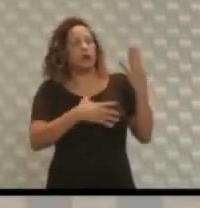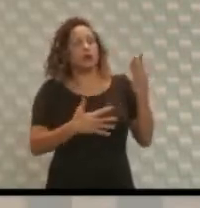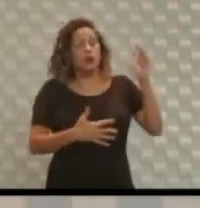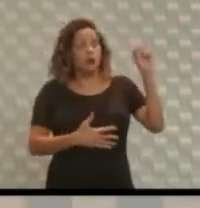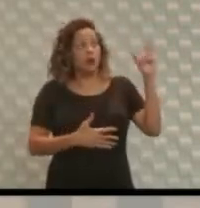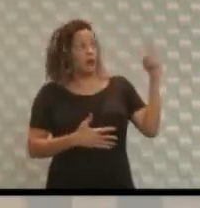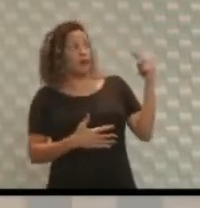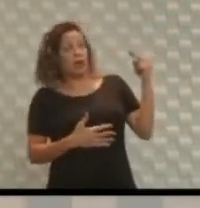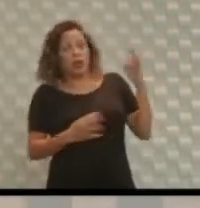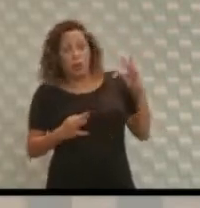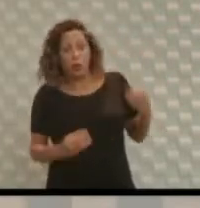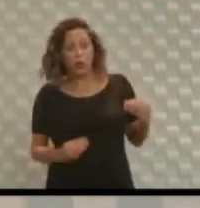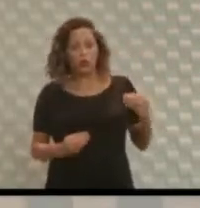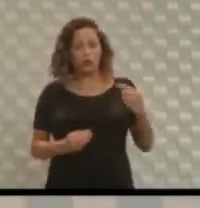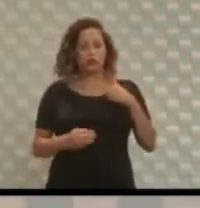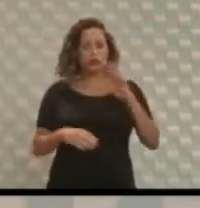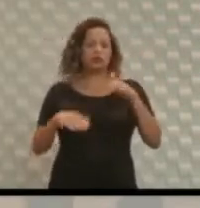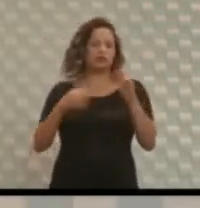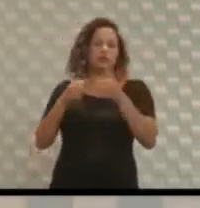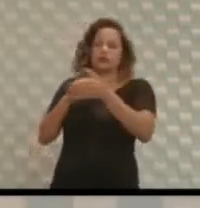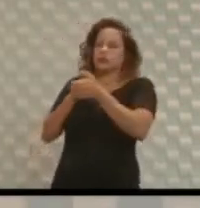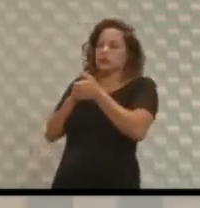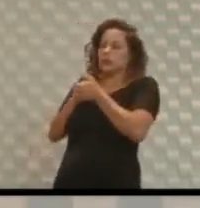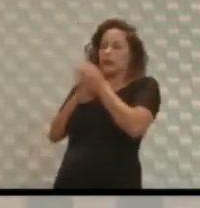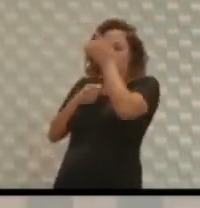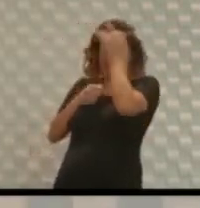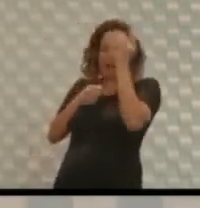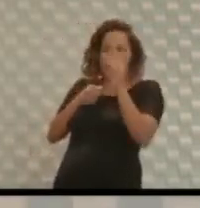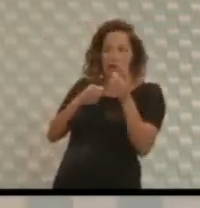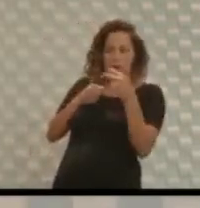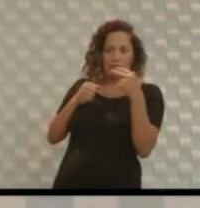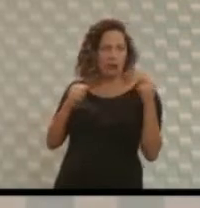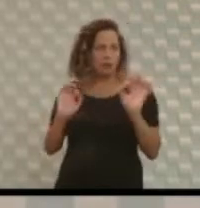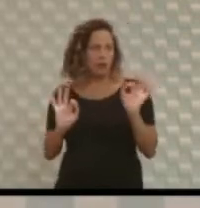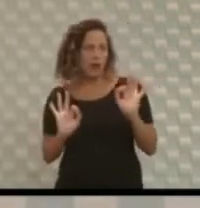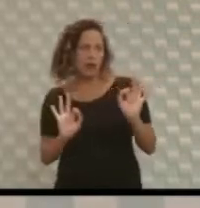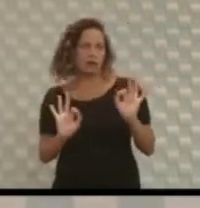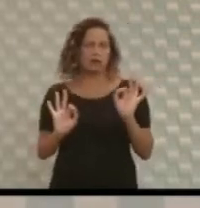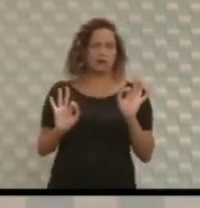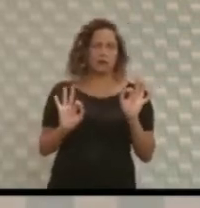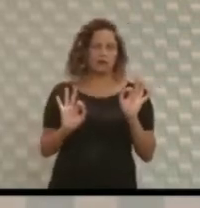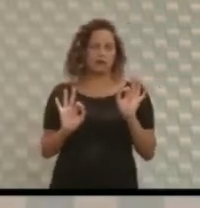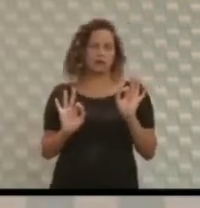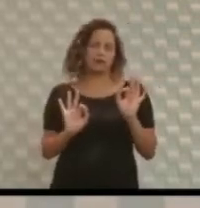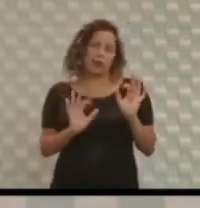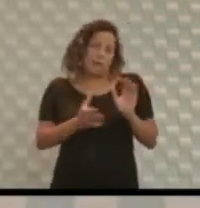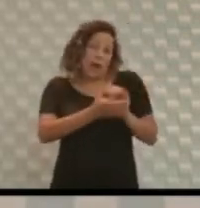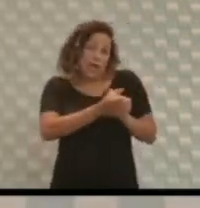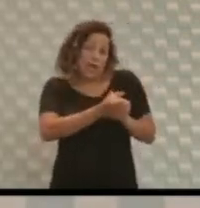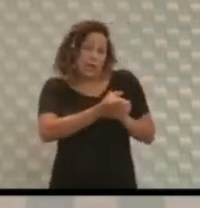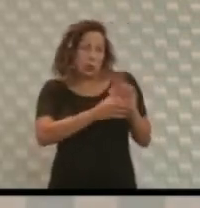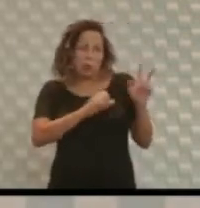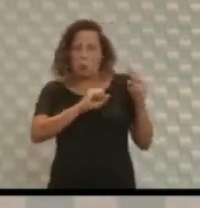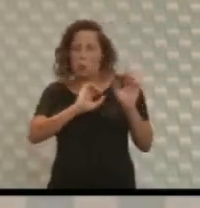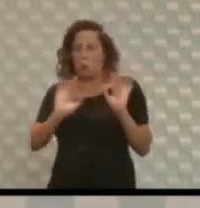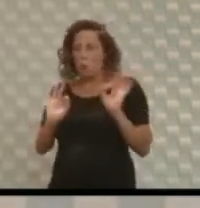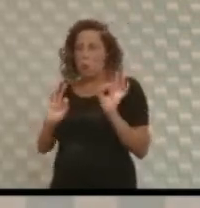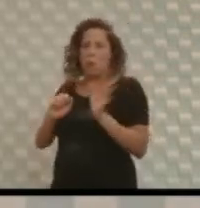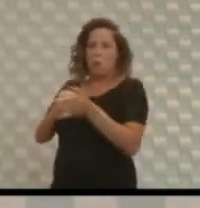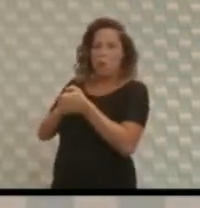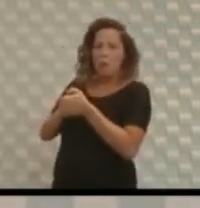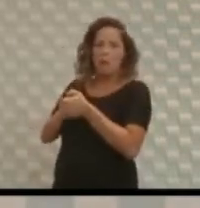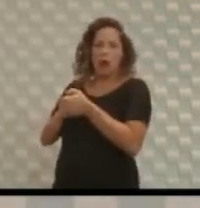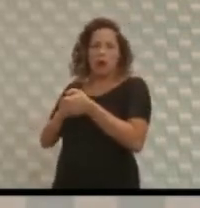vê, você pode esconder das pessoas, você pode até se esconder do seu cônjuge, mas o Senhor é aquele que tudo